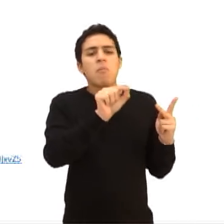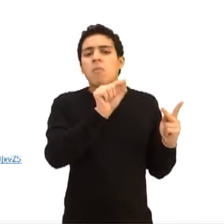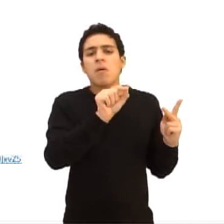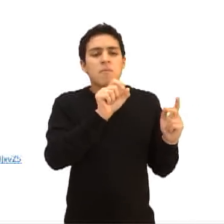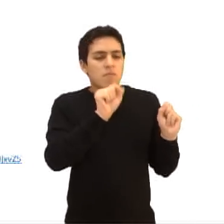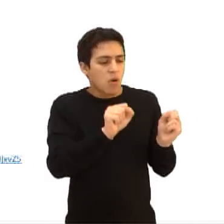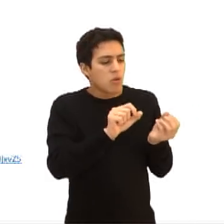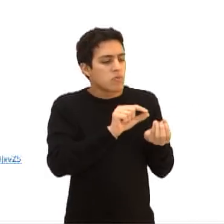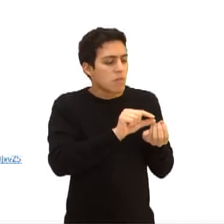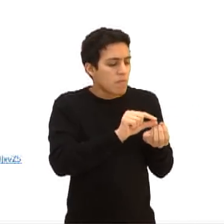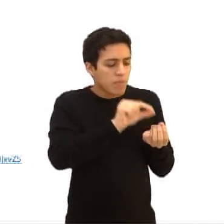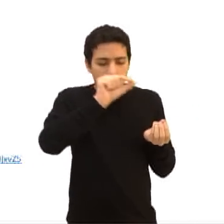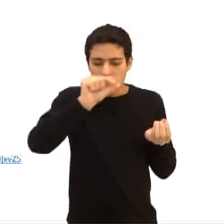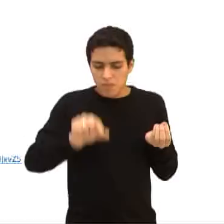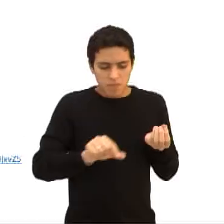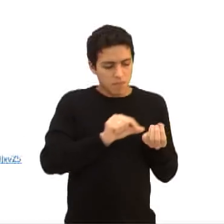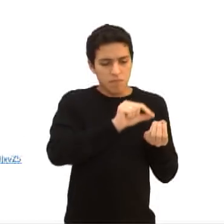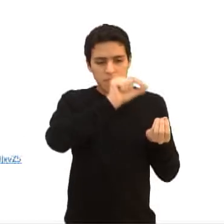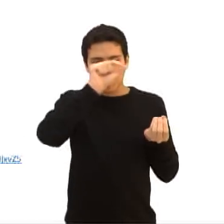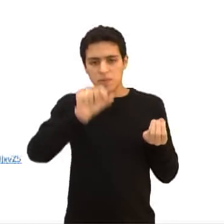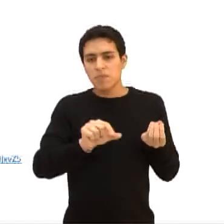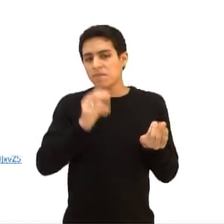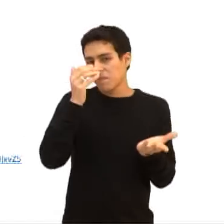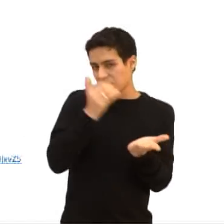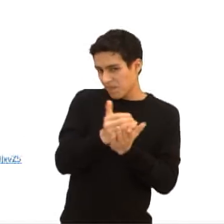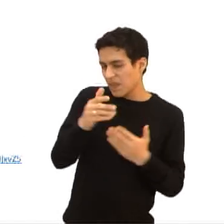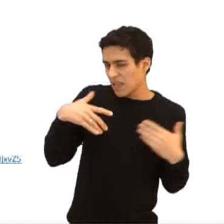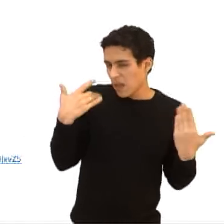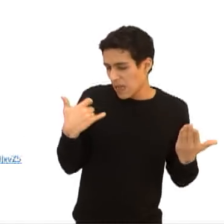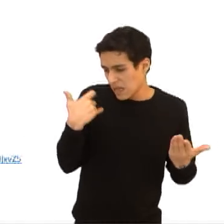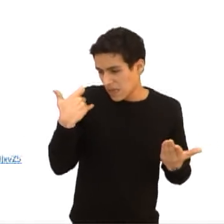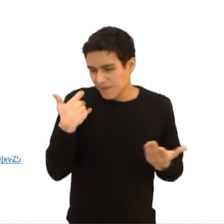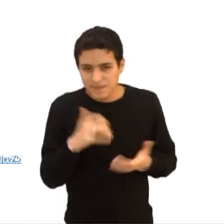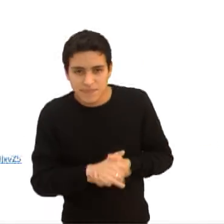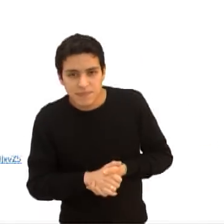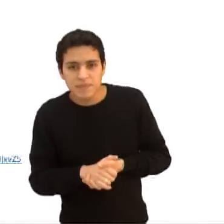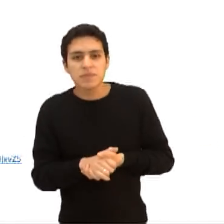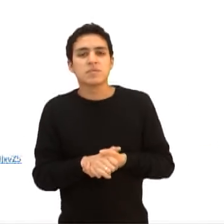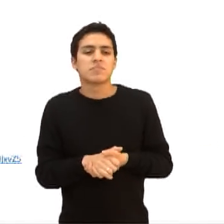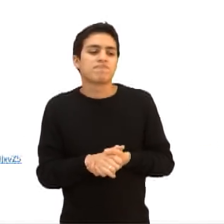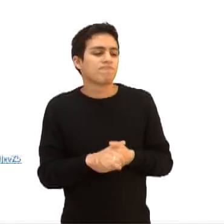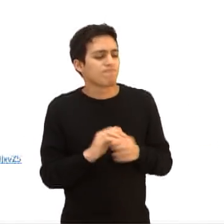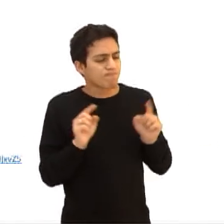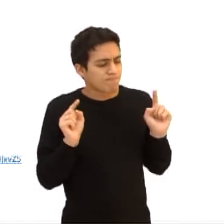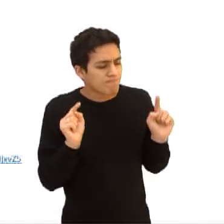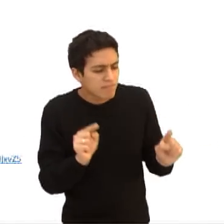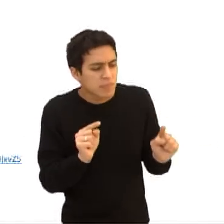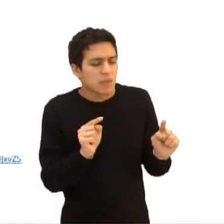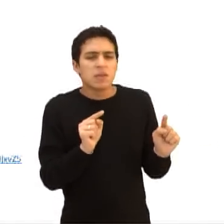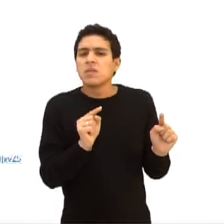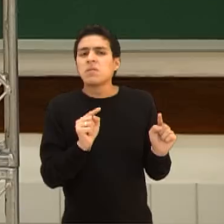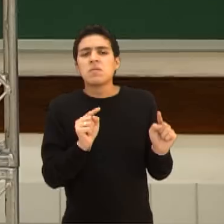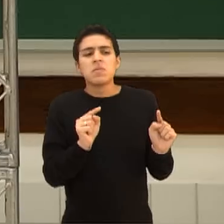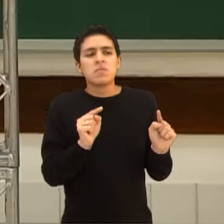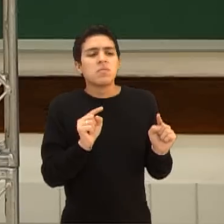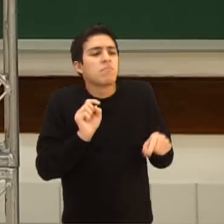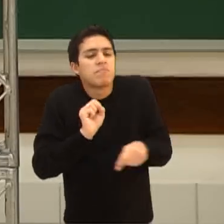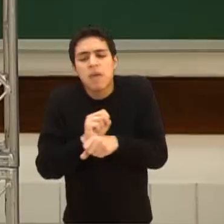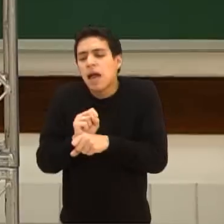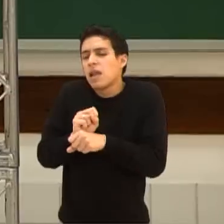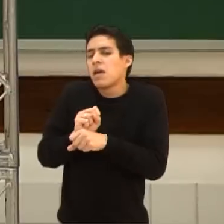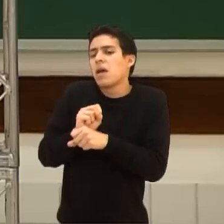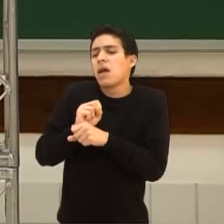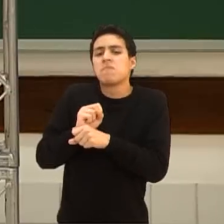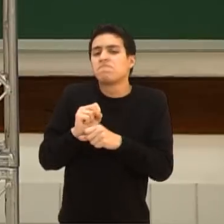a ovular, então a liberar os seus ovócitos? E quando que isso deixa de acontecer na vida da mulher? Em